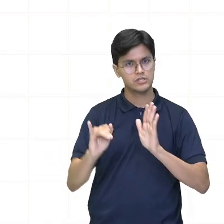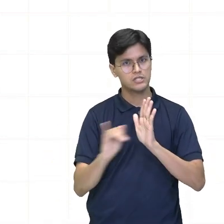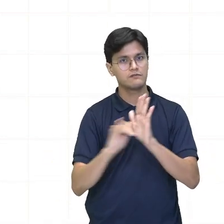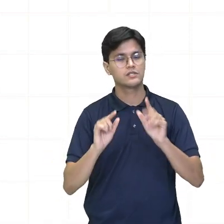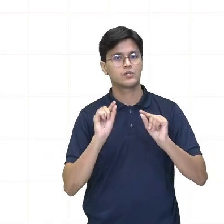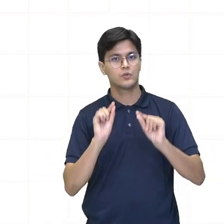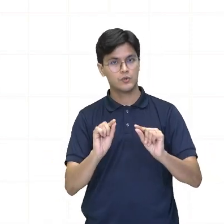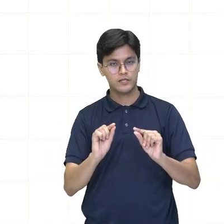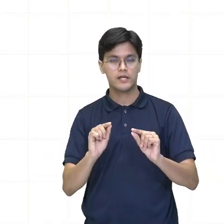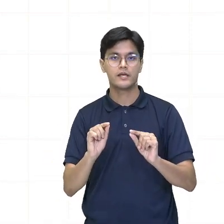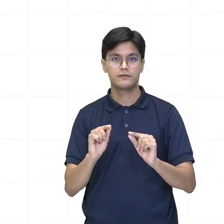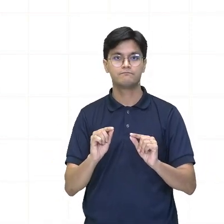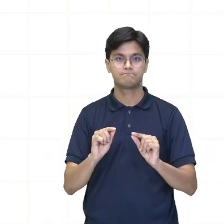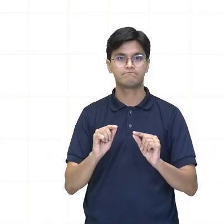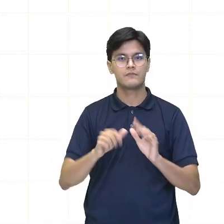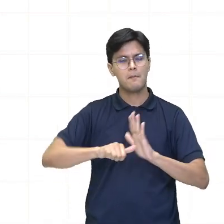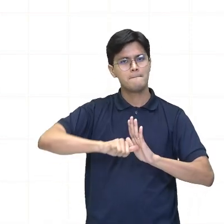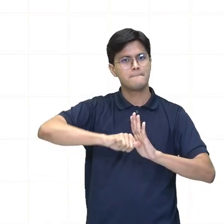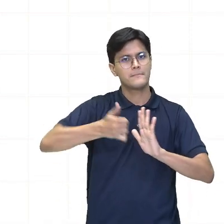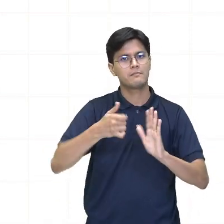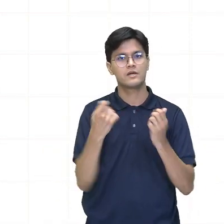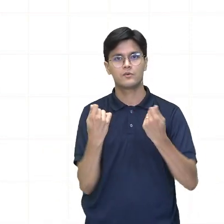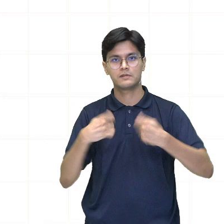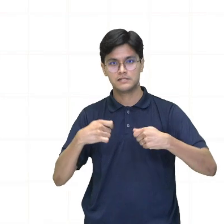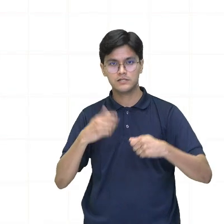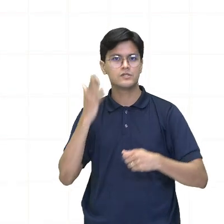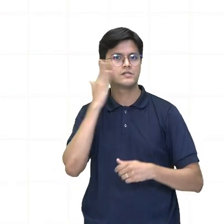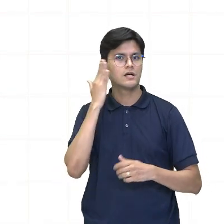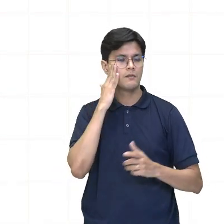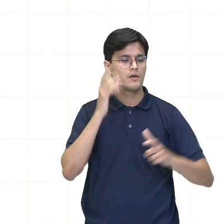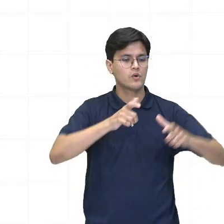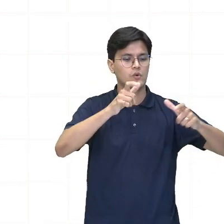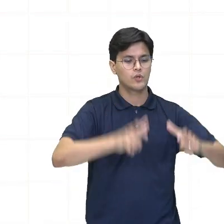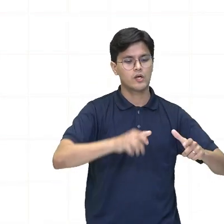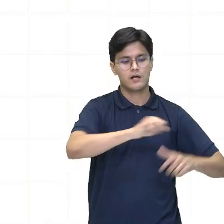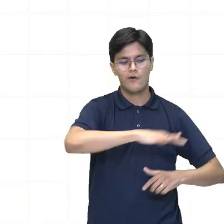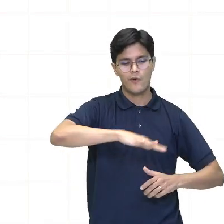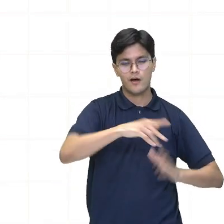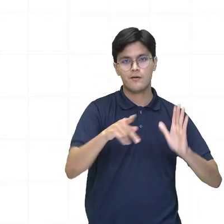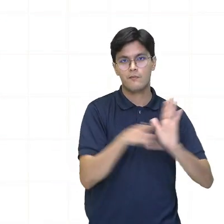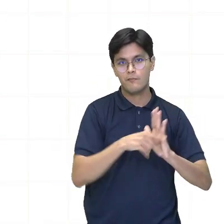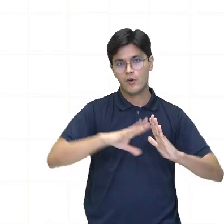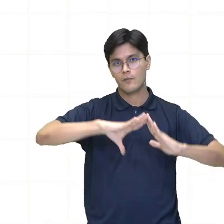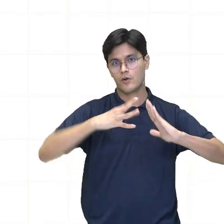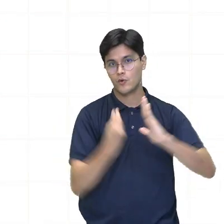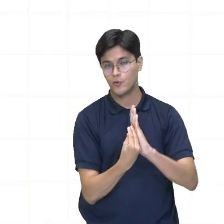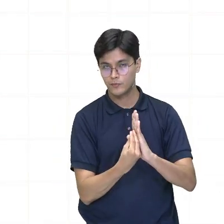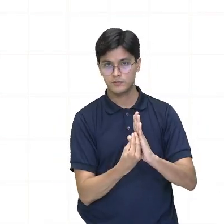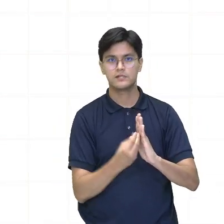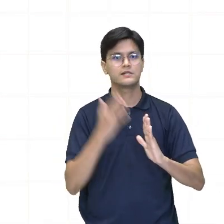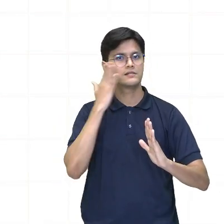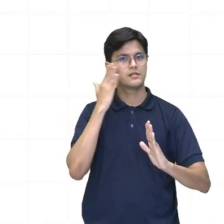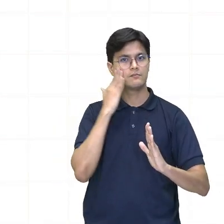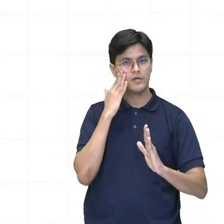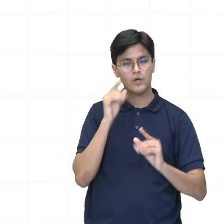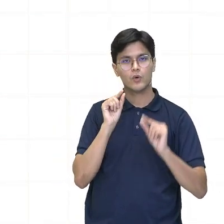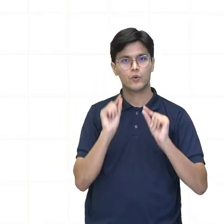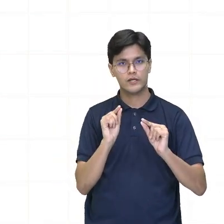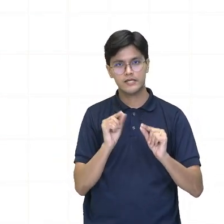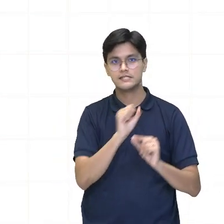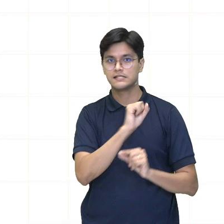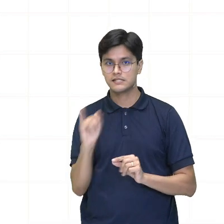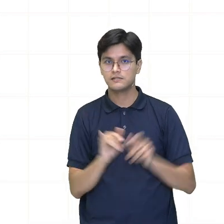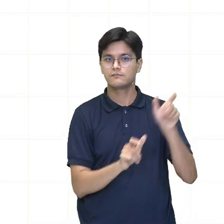é saber onde fica a área de uma comunidade quilombola. Saber se as pessoas que habitavam ali realmente